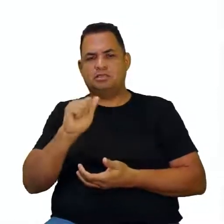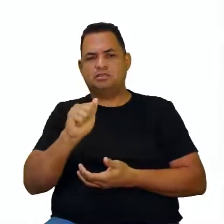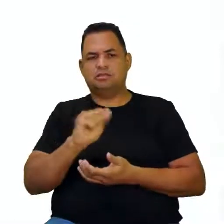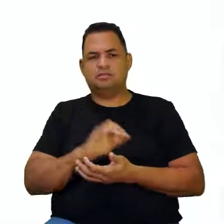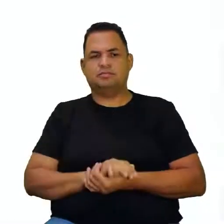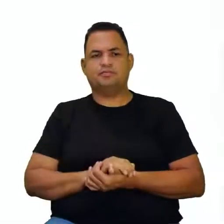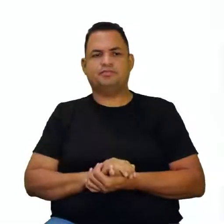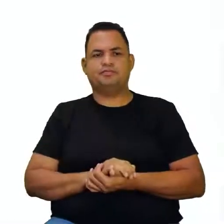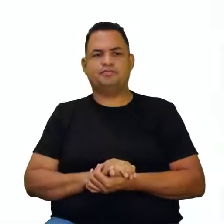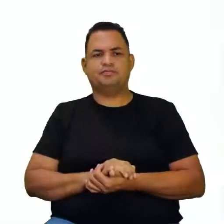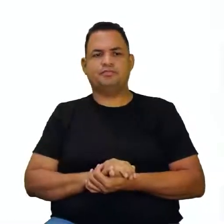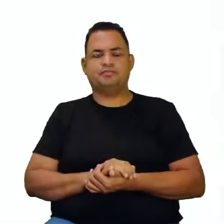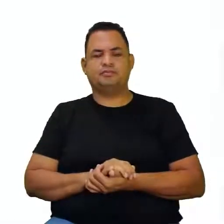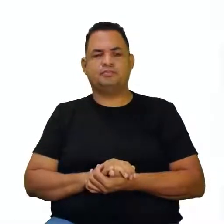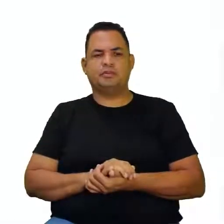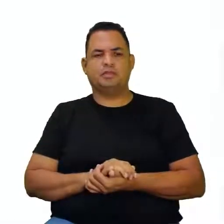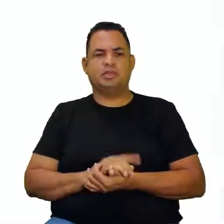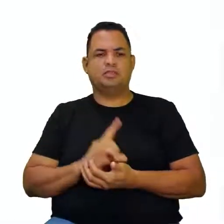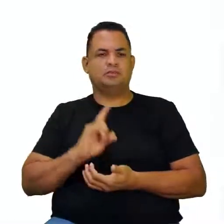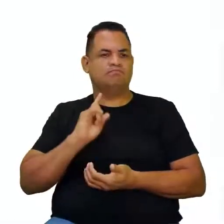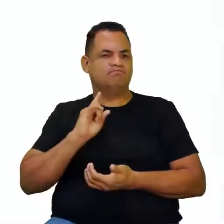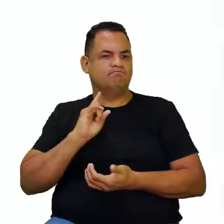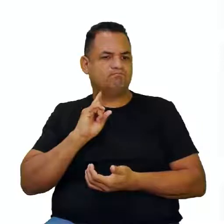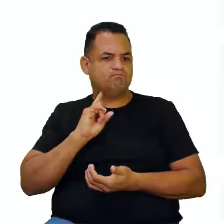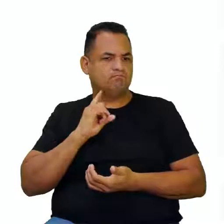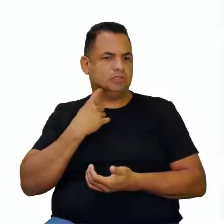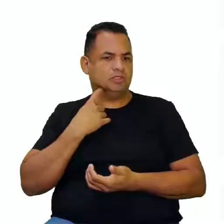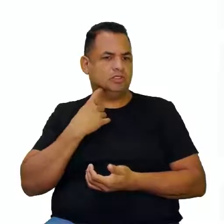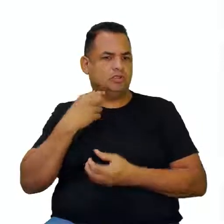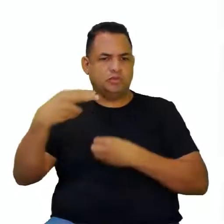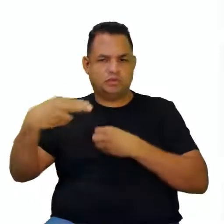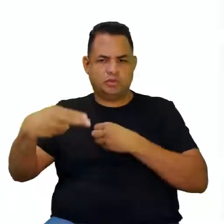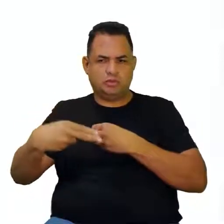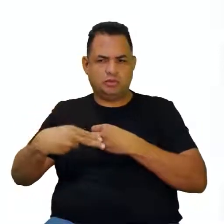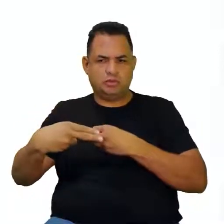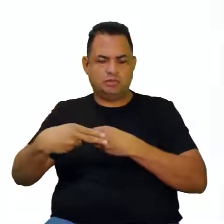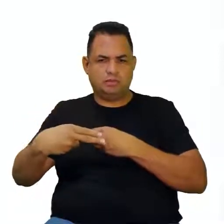pesticidas. Letra C, lixo nuclear.